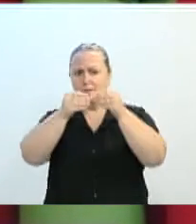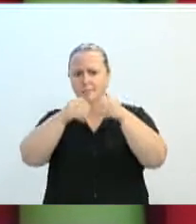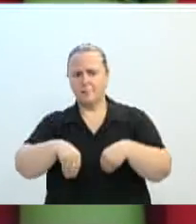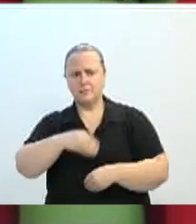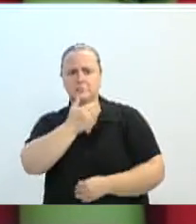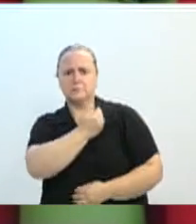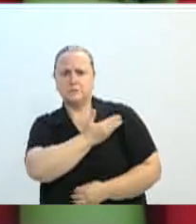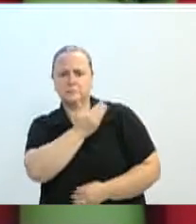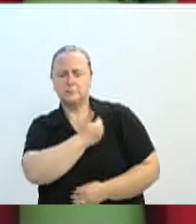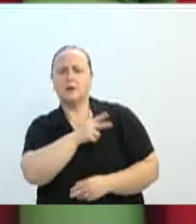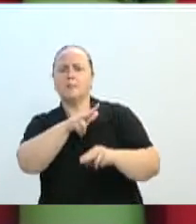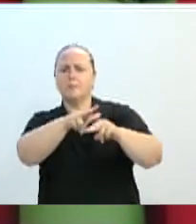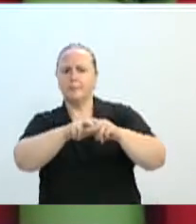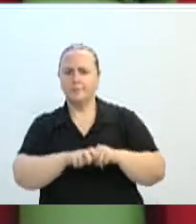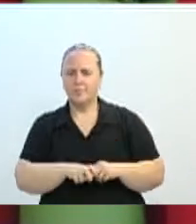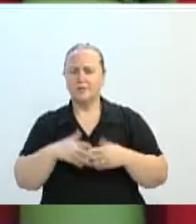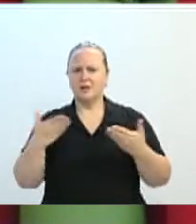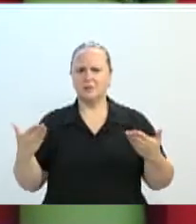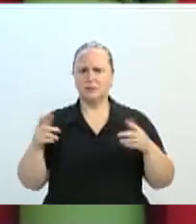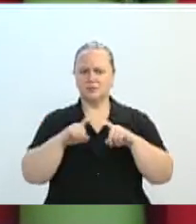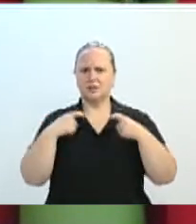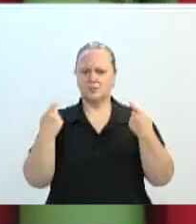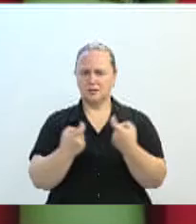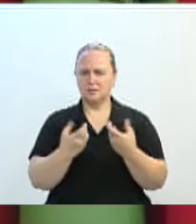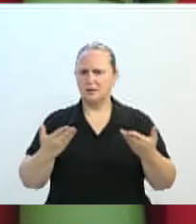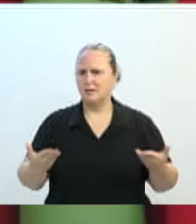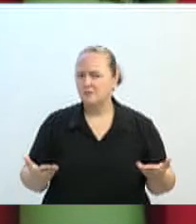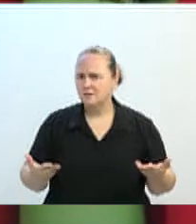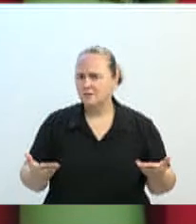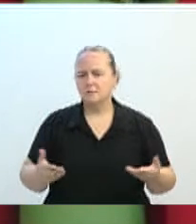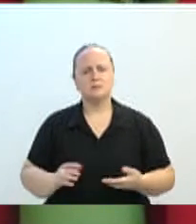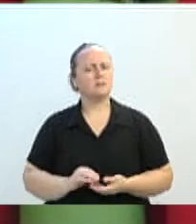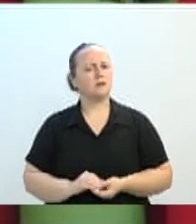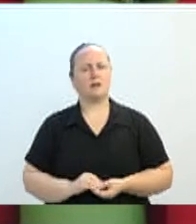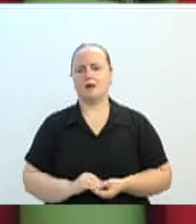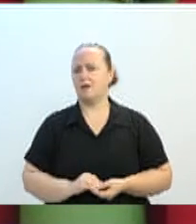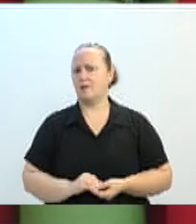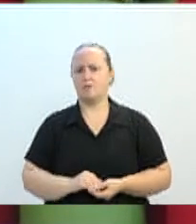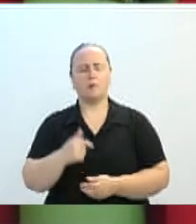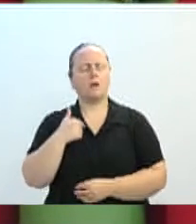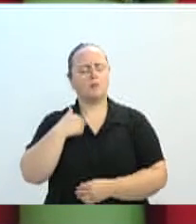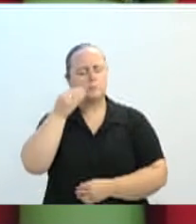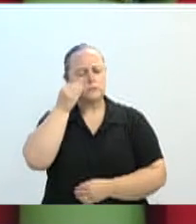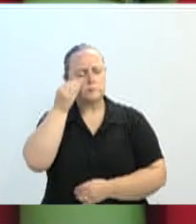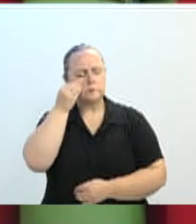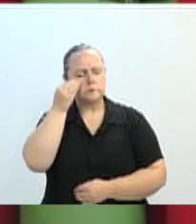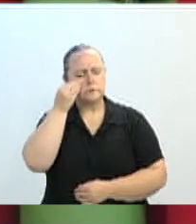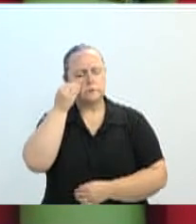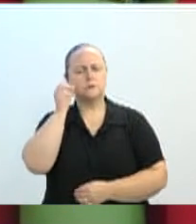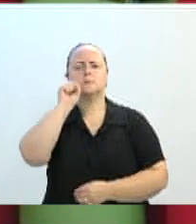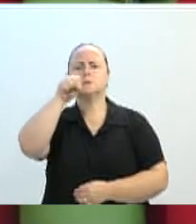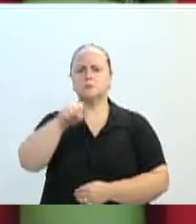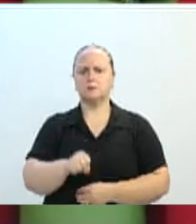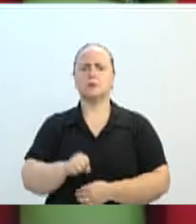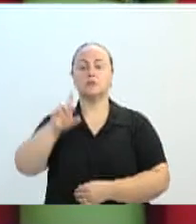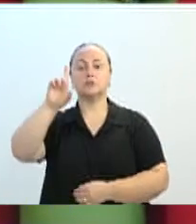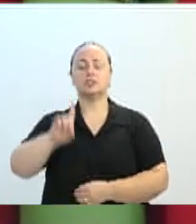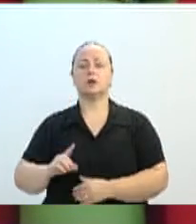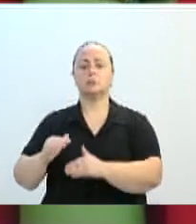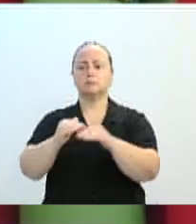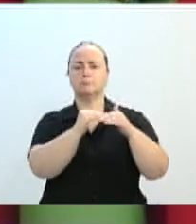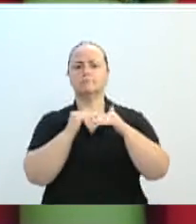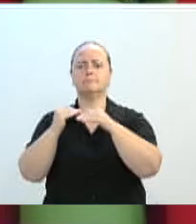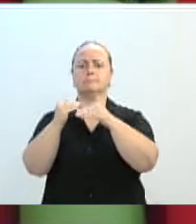pela sua situação sexual ninguém eu vou atrás dessa situação aqui sim e fazer valer esse direito de igualdade